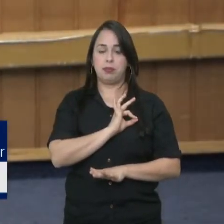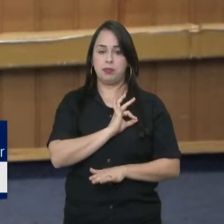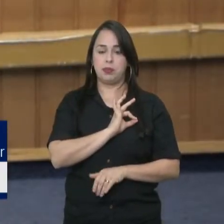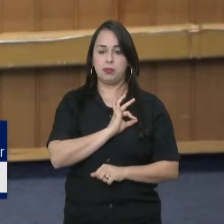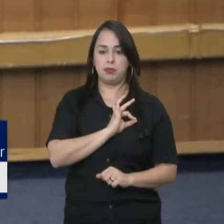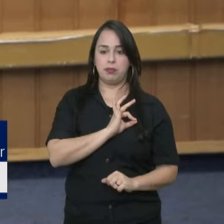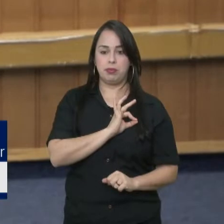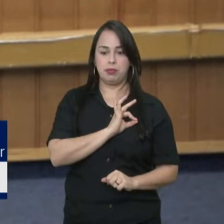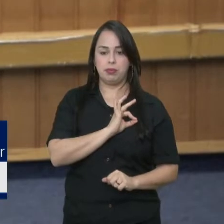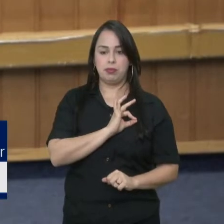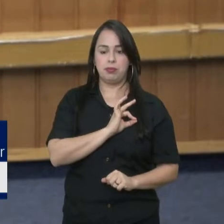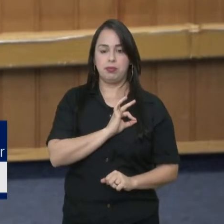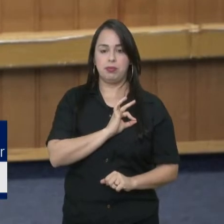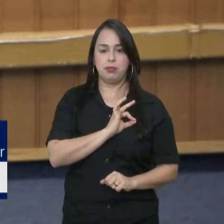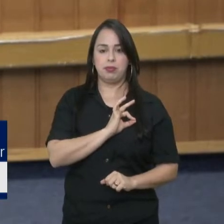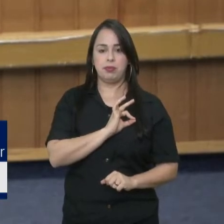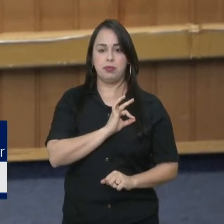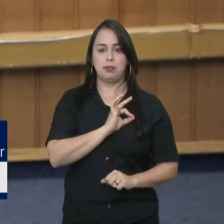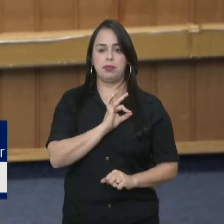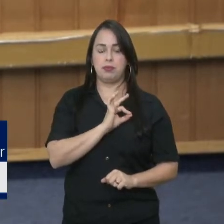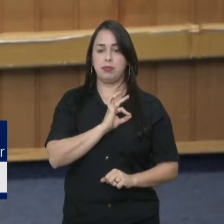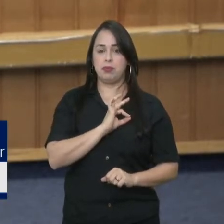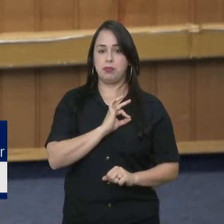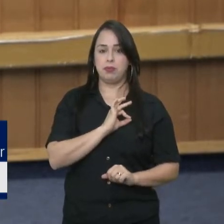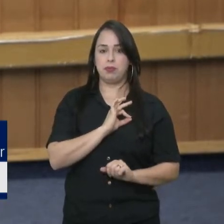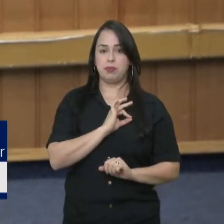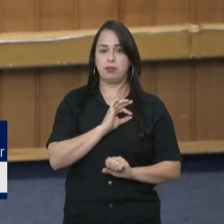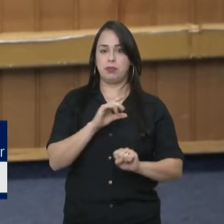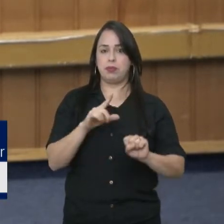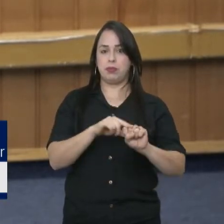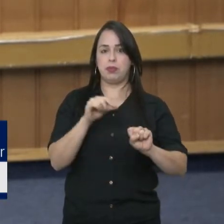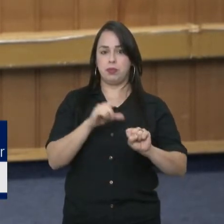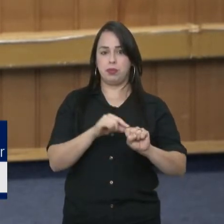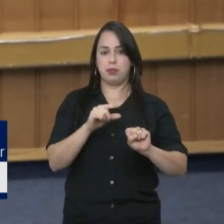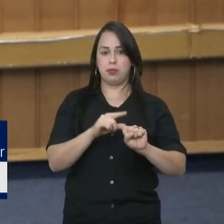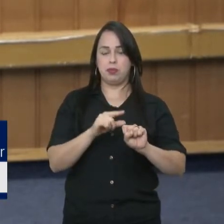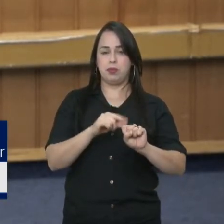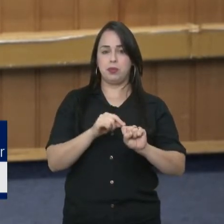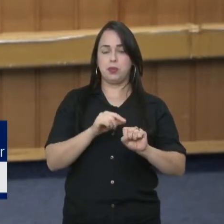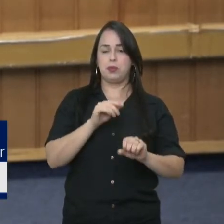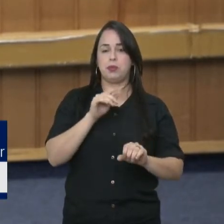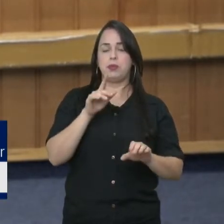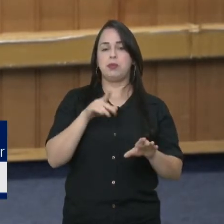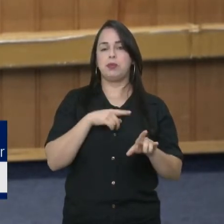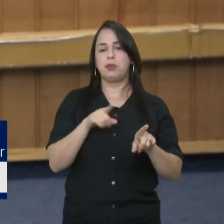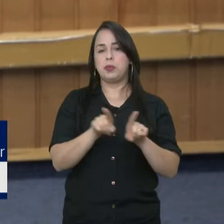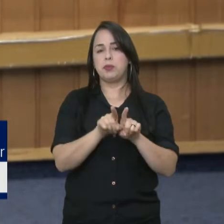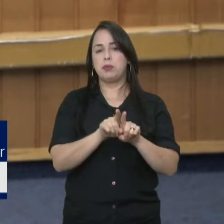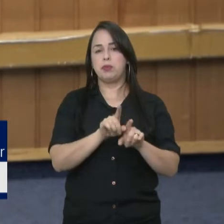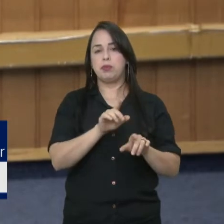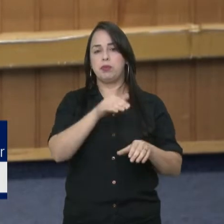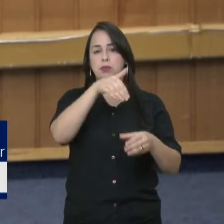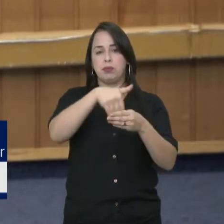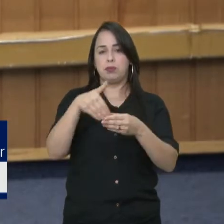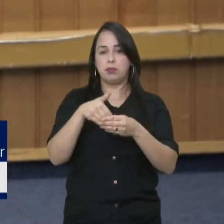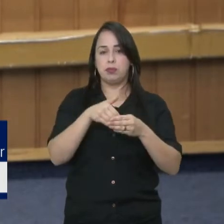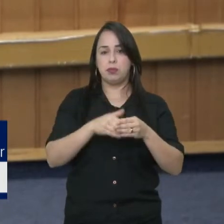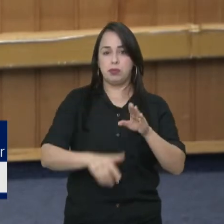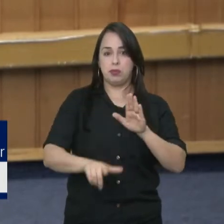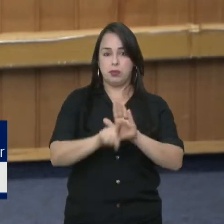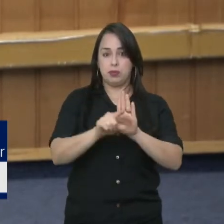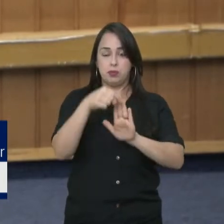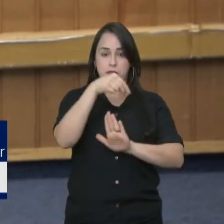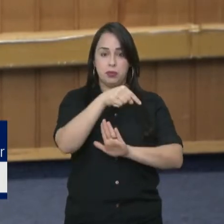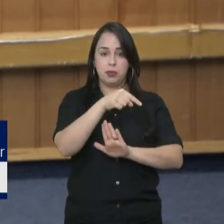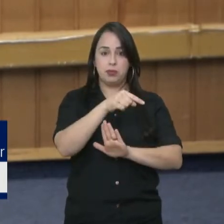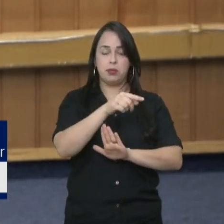a Polícia Federal, ela enquadrou no artigo do Código Eleitoral este vereador Wellington, que